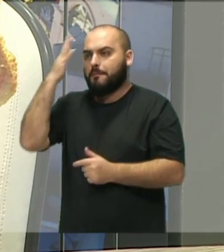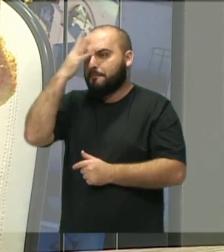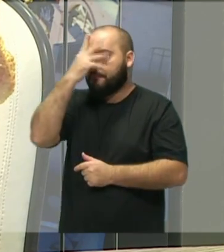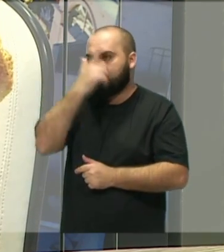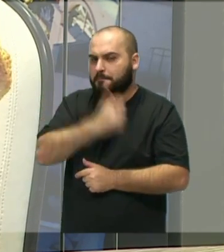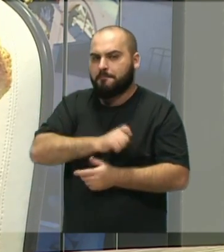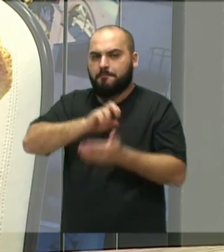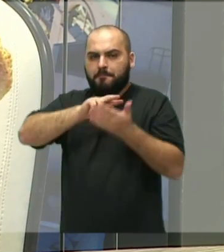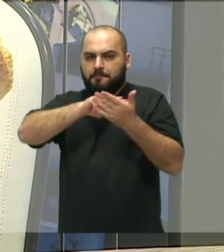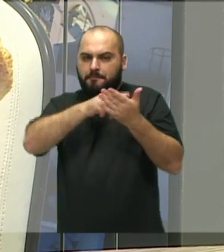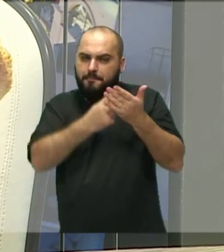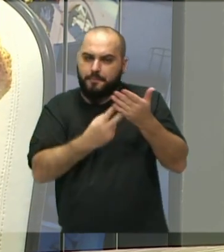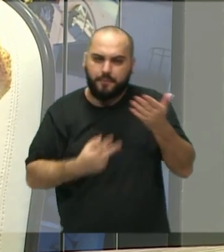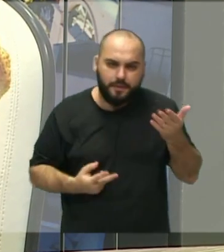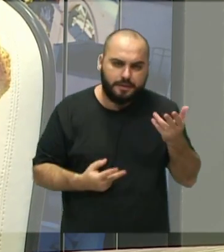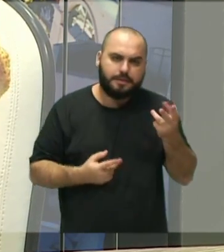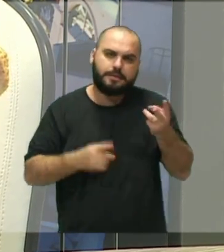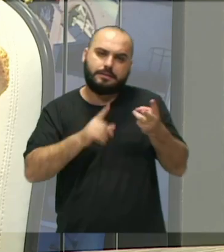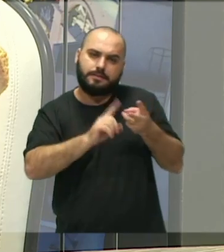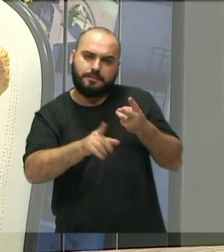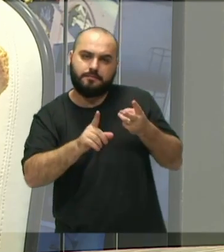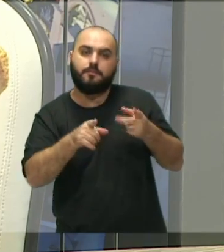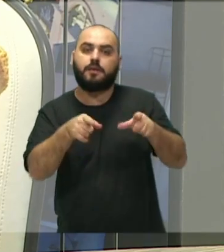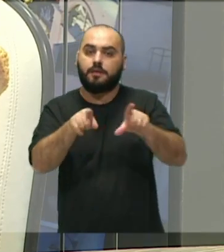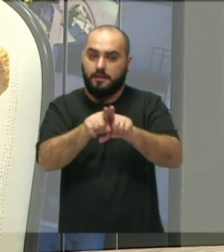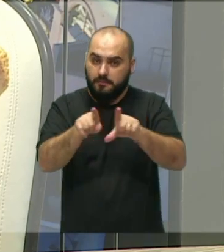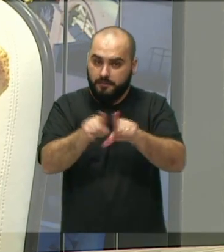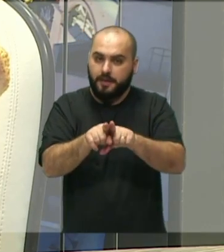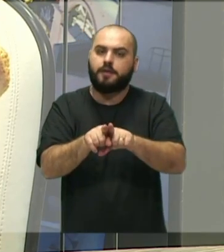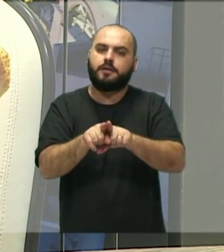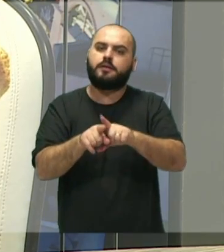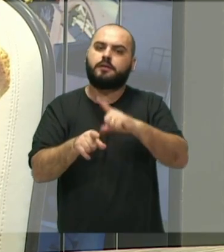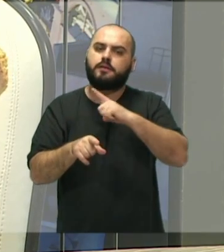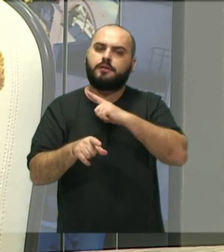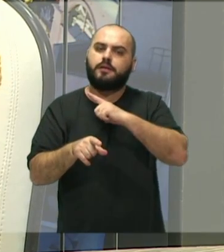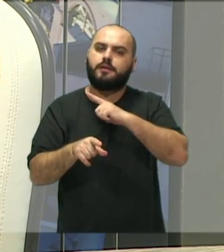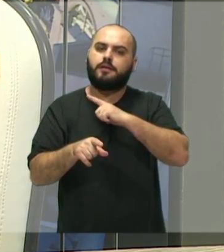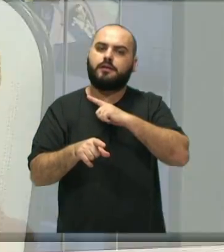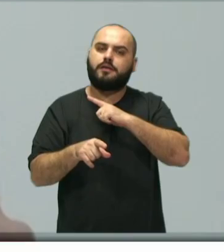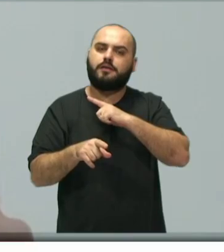poesia. Inclusive, assim, isso também tem muito a ver com os